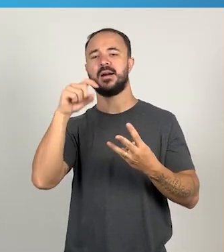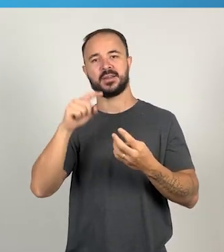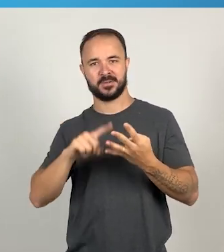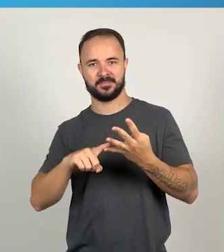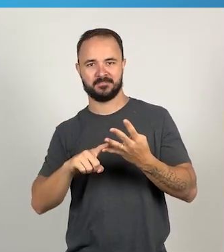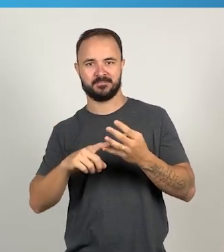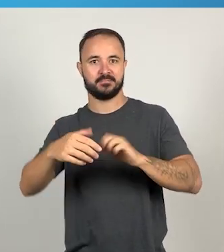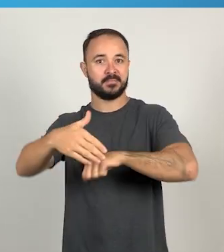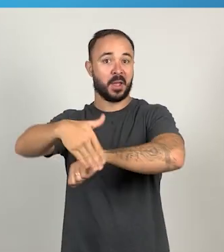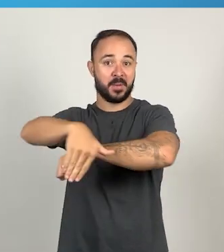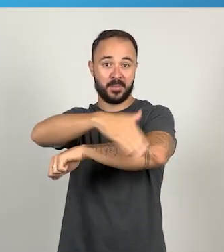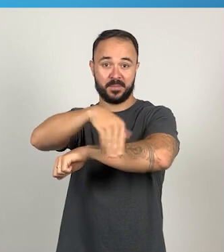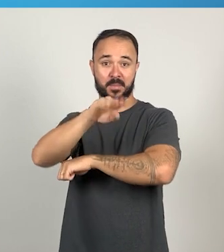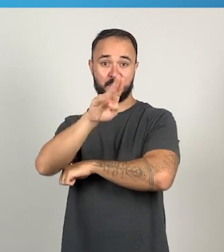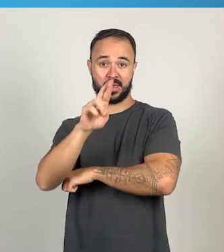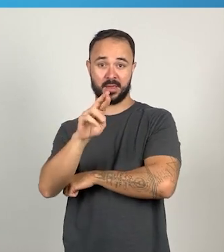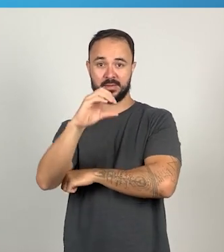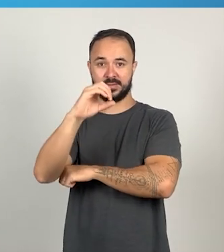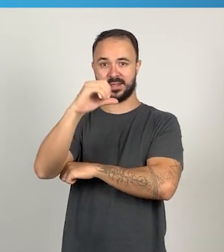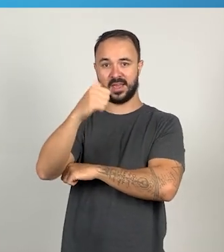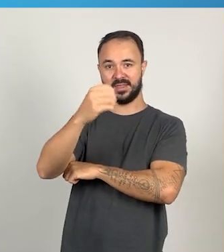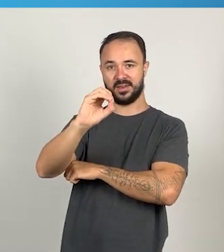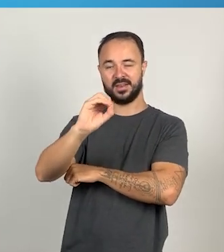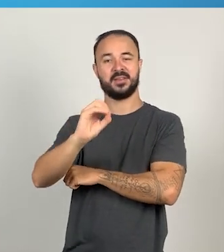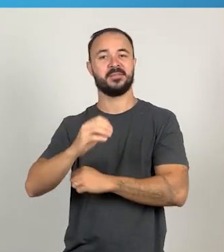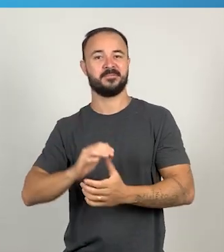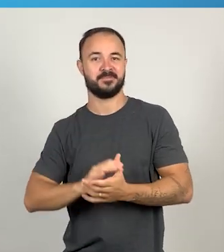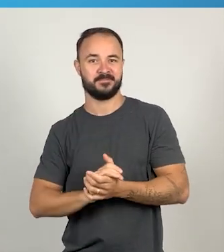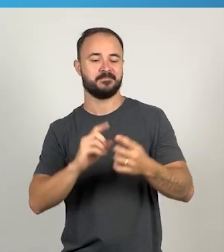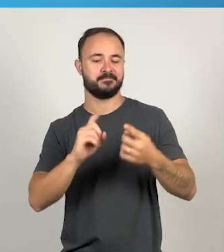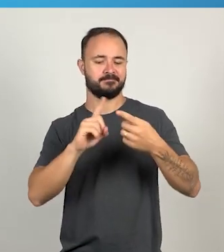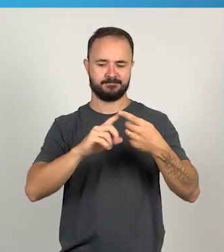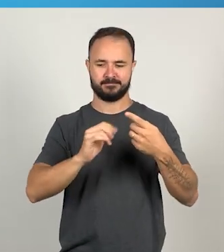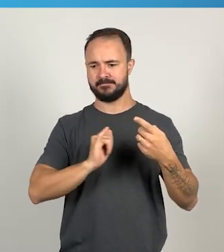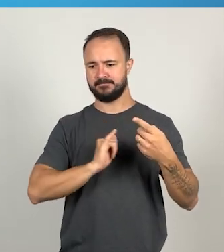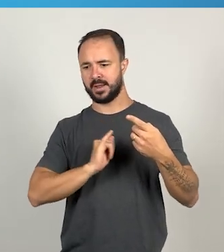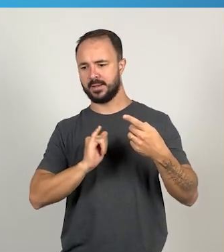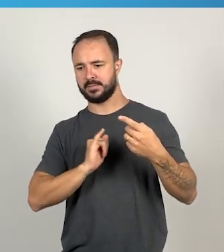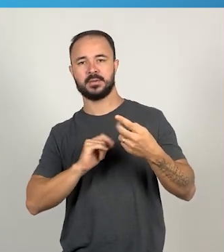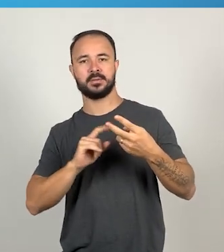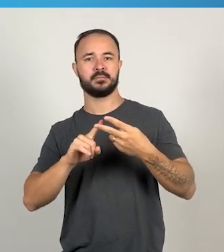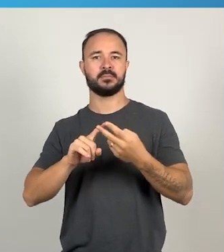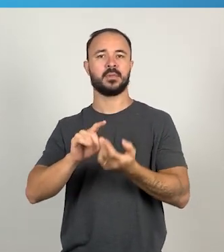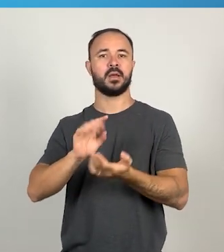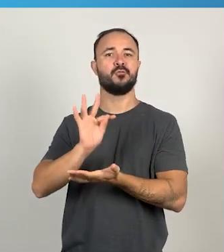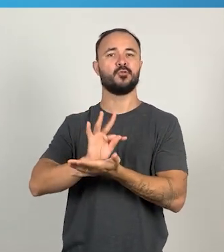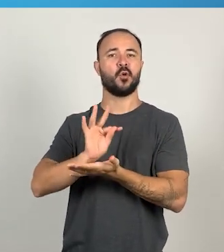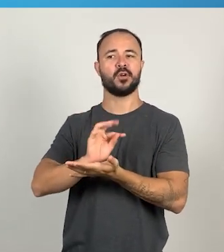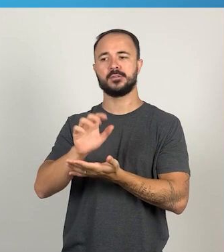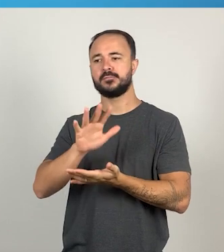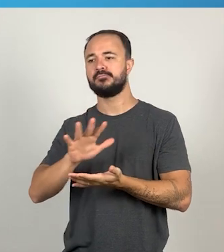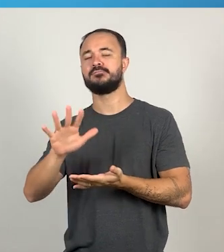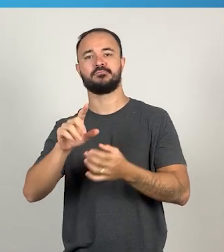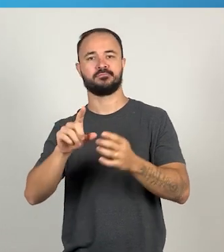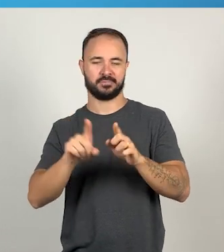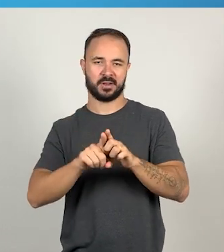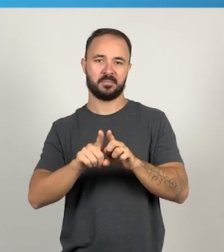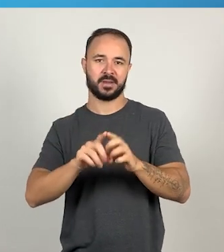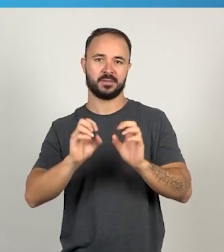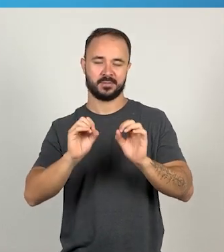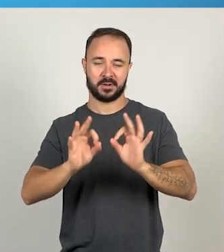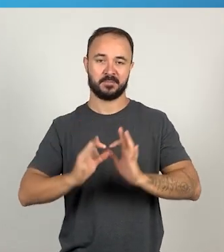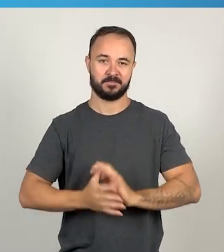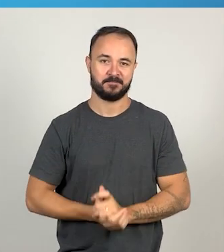rodovia Belém-Brasília, né, BR-010, Imperatriz, Princesa do Tocantins e seus lugares de memória. E finalizamos com